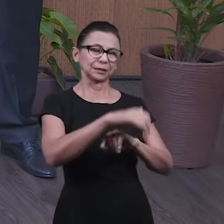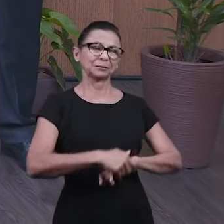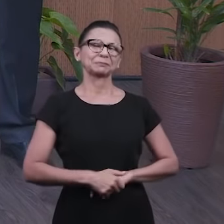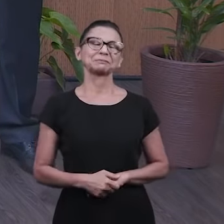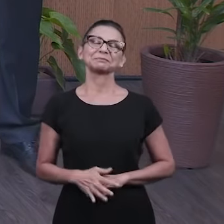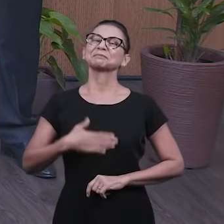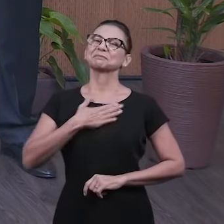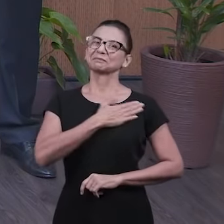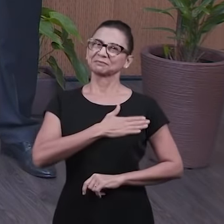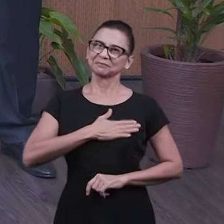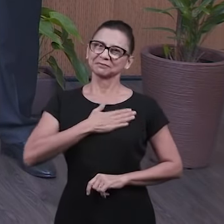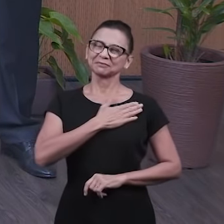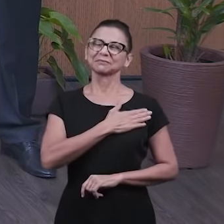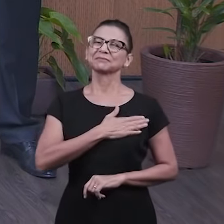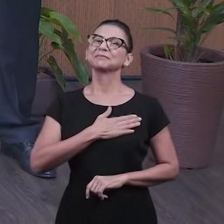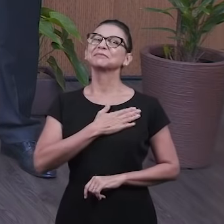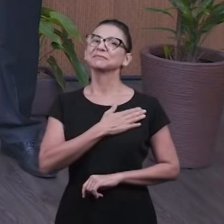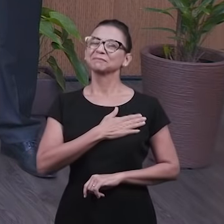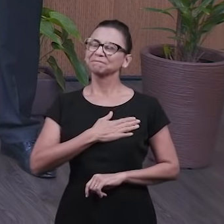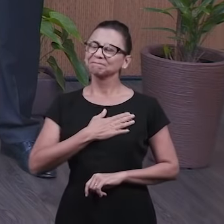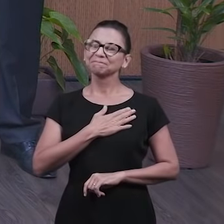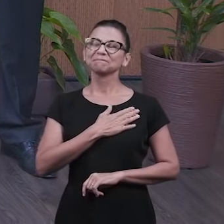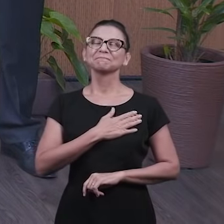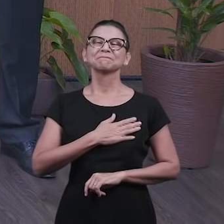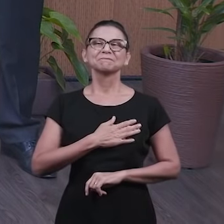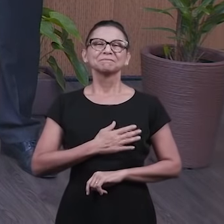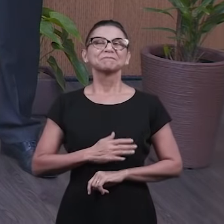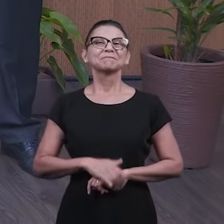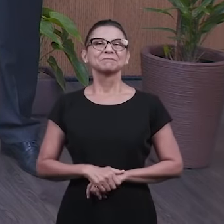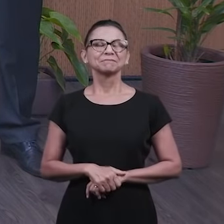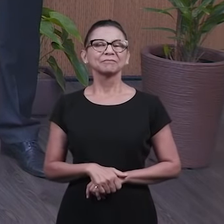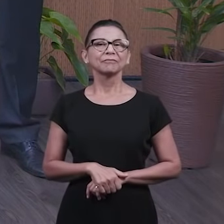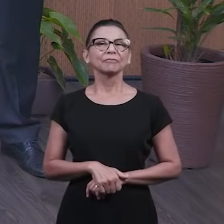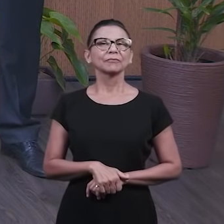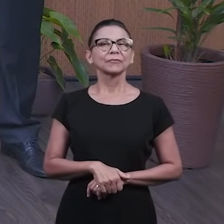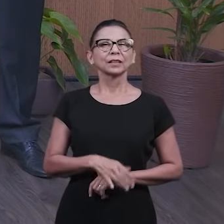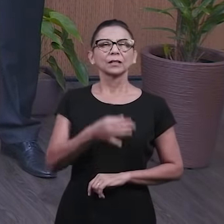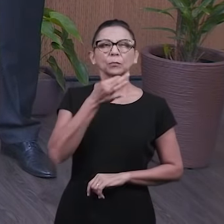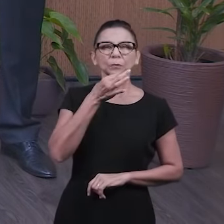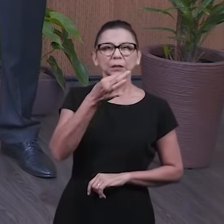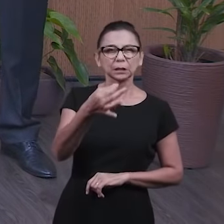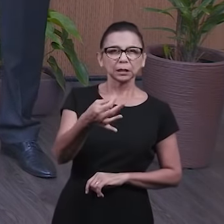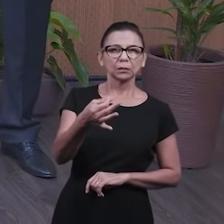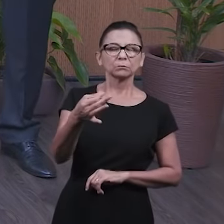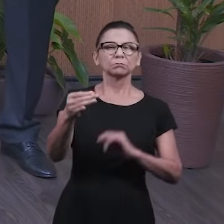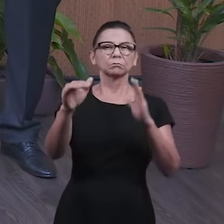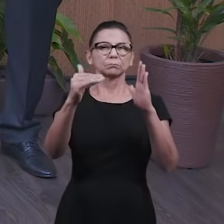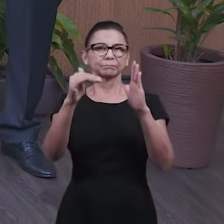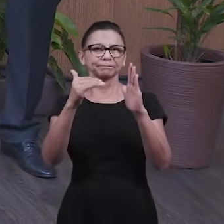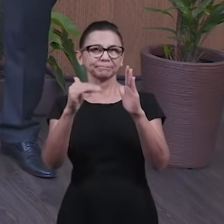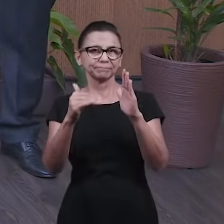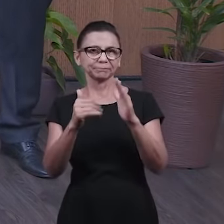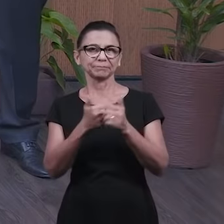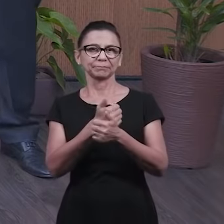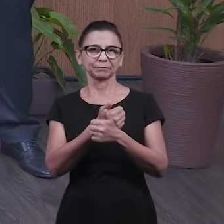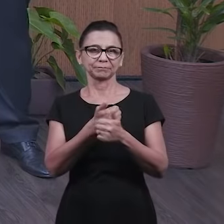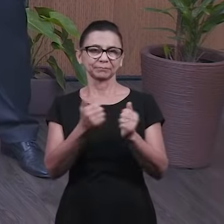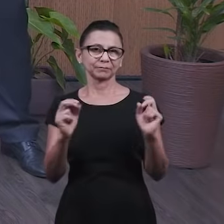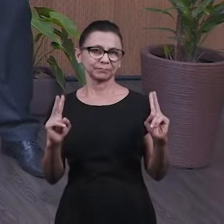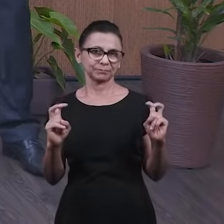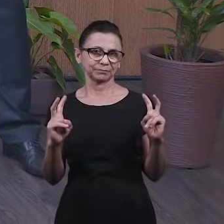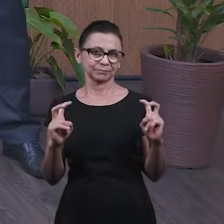muito de receber seu comentário sobre esses assuntos. Está